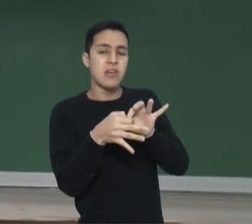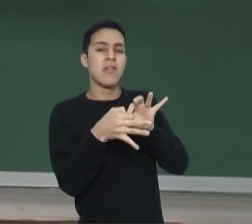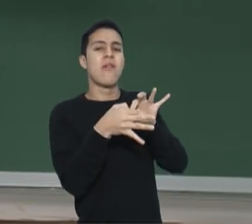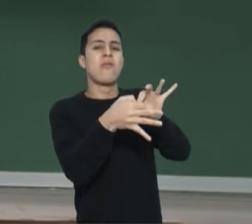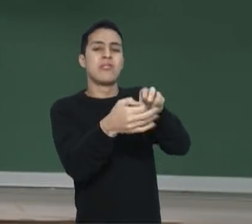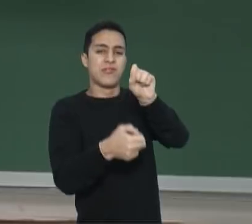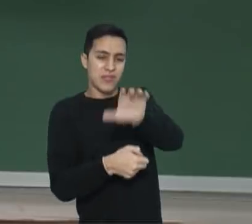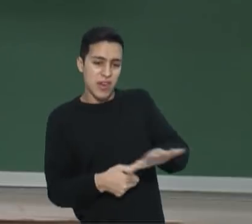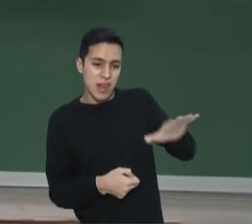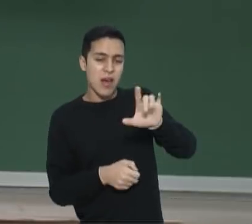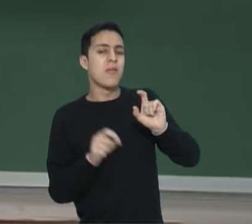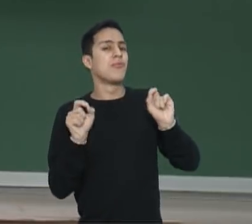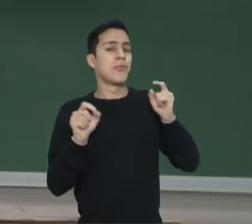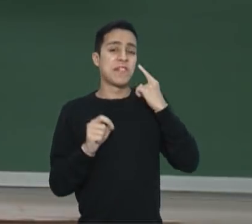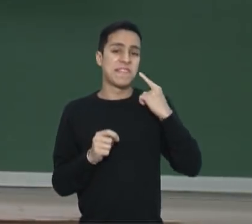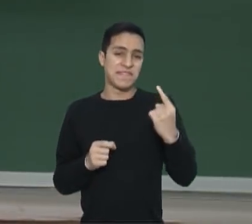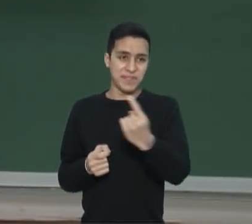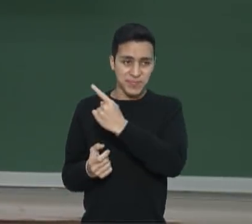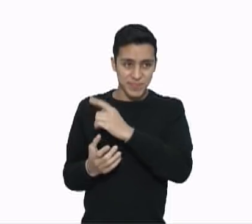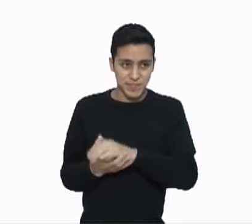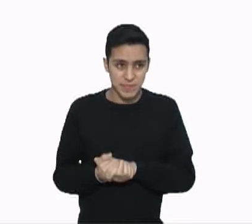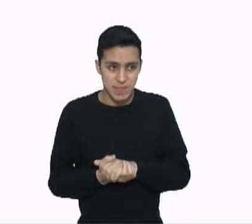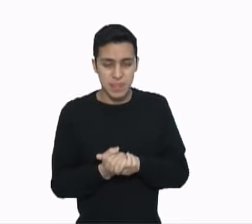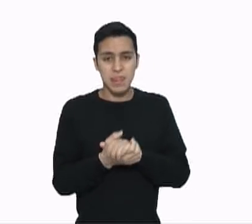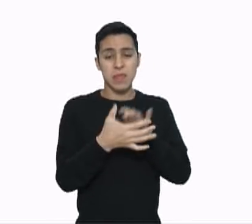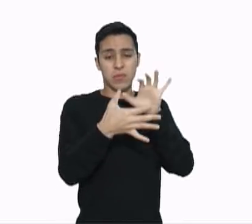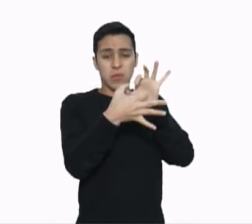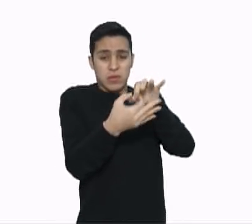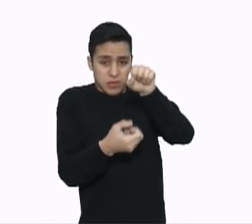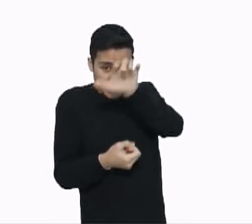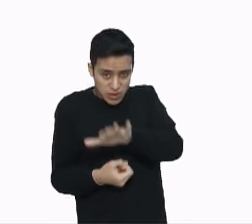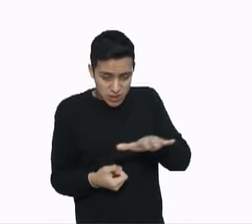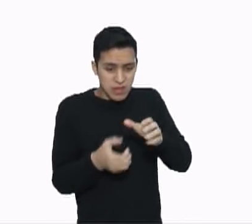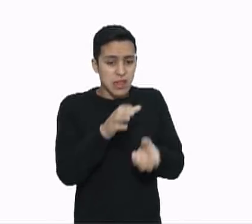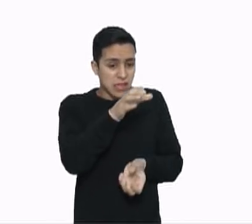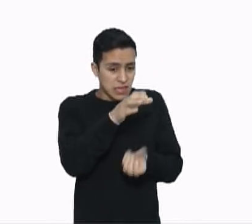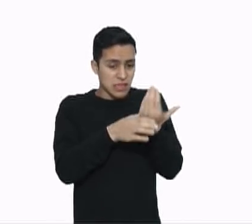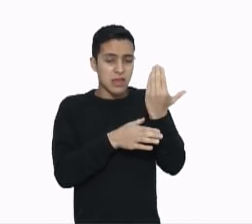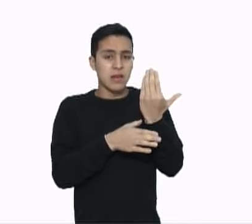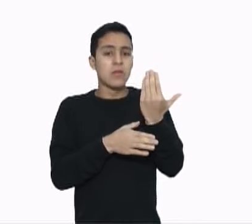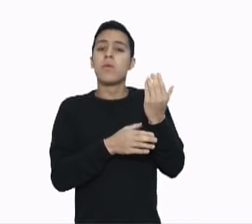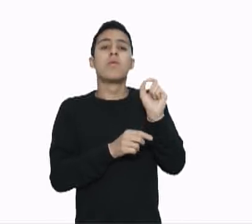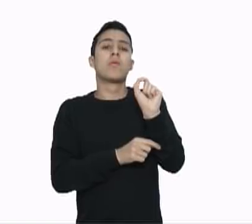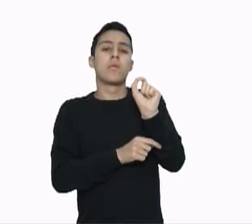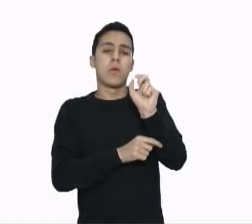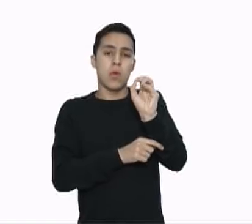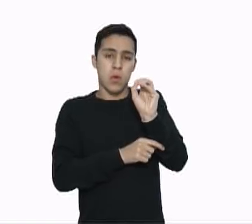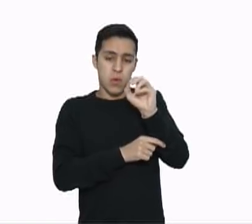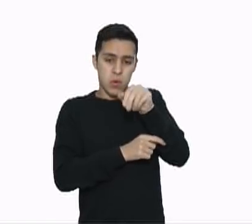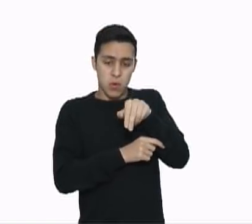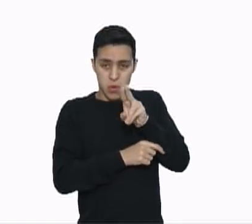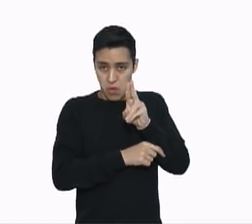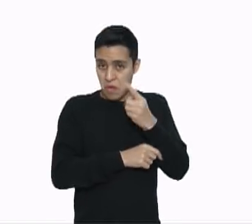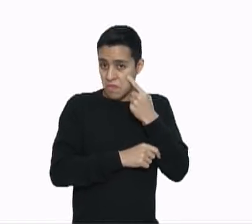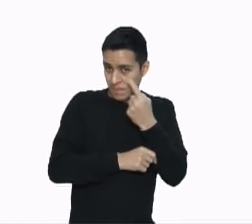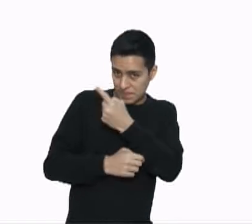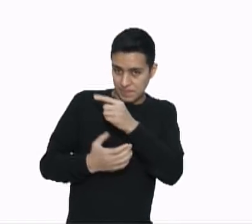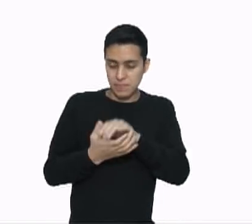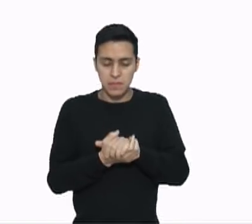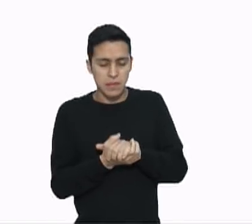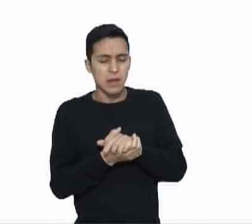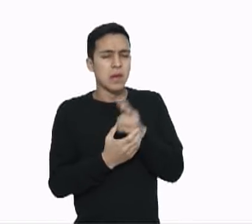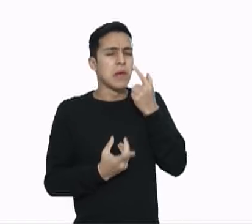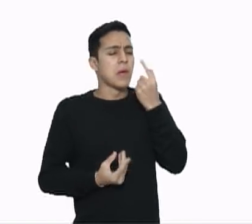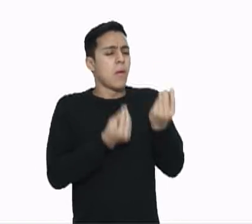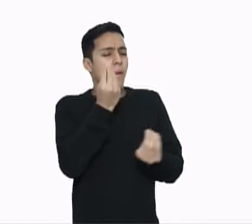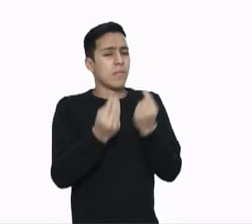geral do seguinte: o contexto geral da criação da Organização das Nações Unidas. E nós vamos ver a